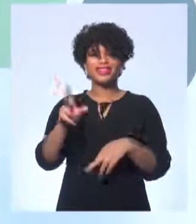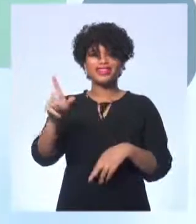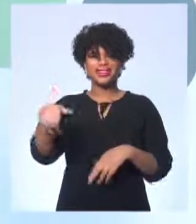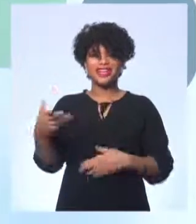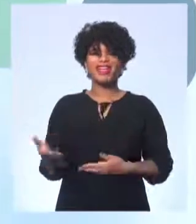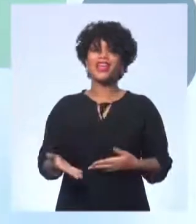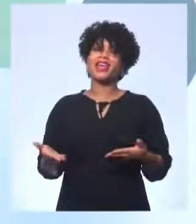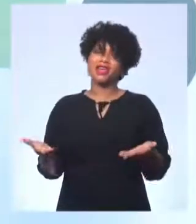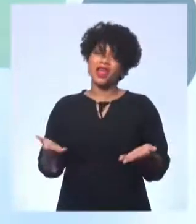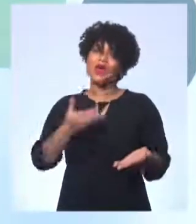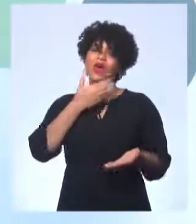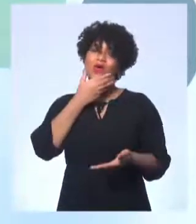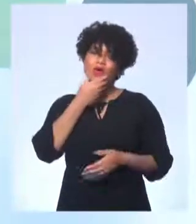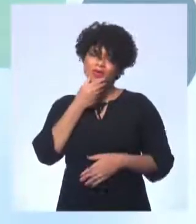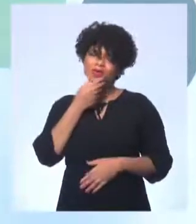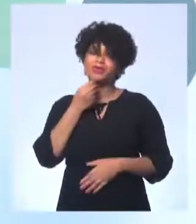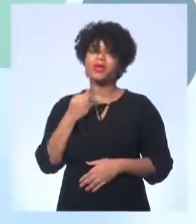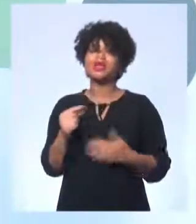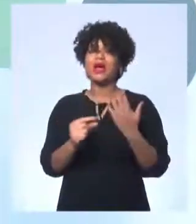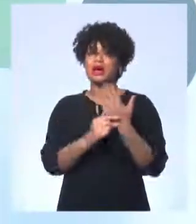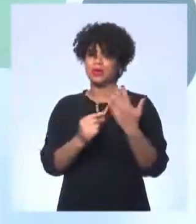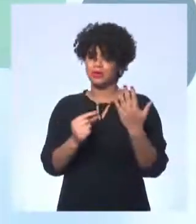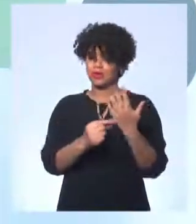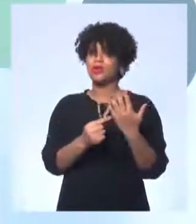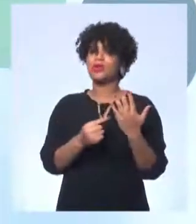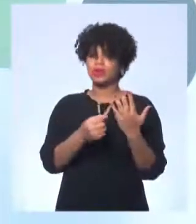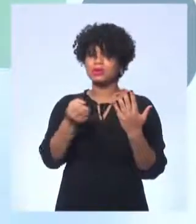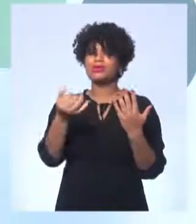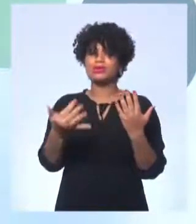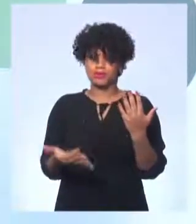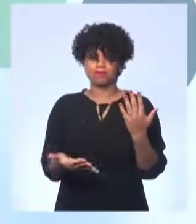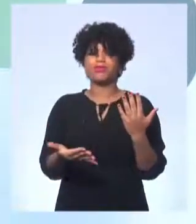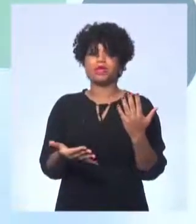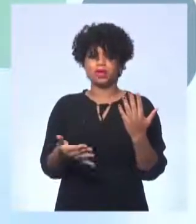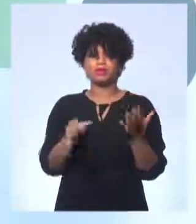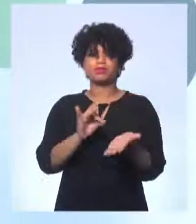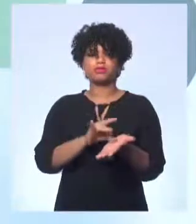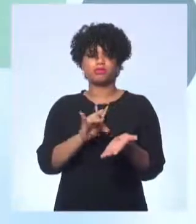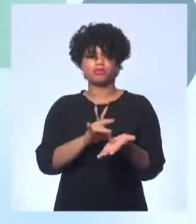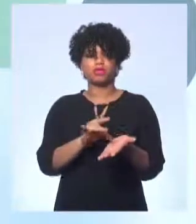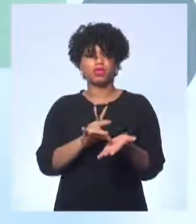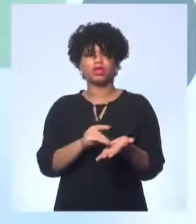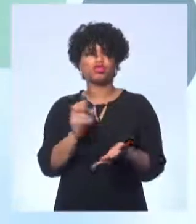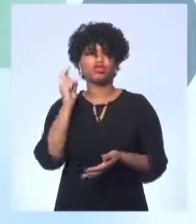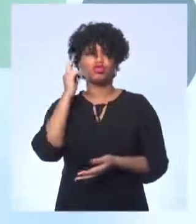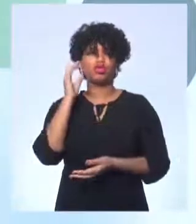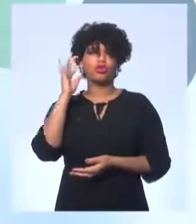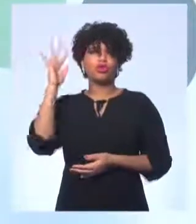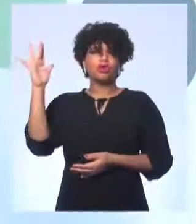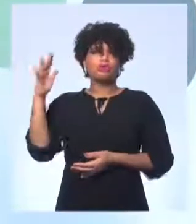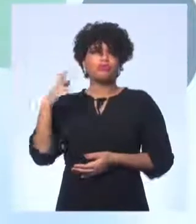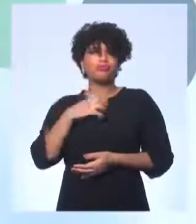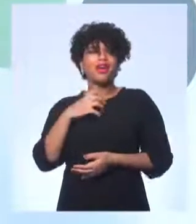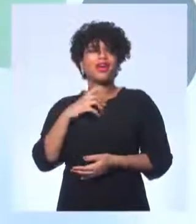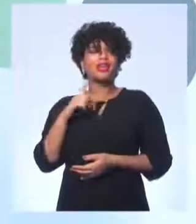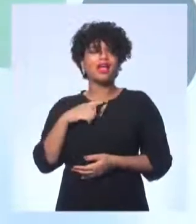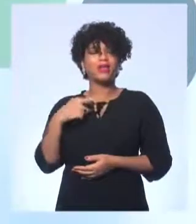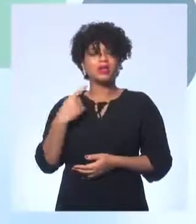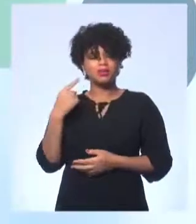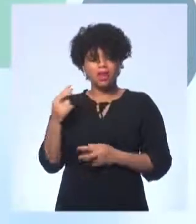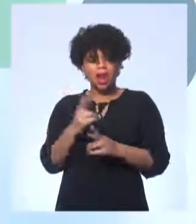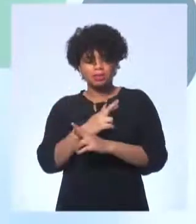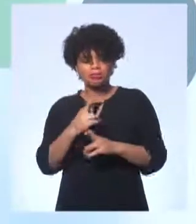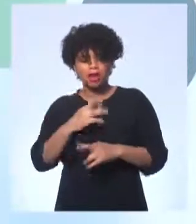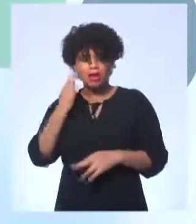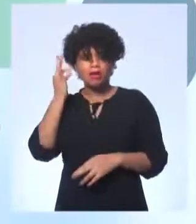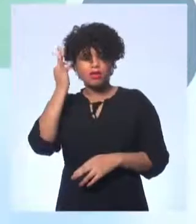que o José Miguel Wisnik ele está dizendo no livro O Som e o Sentido, tá certo? Então, nós podemos estender isso para a filosofia